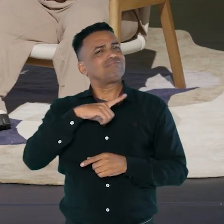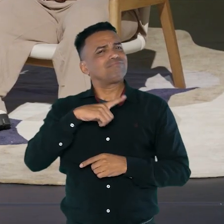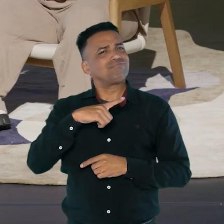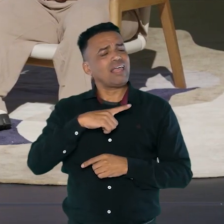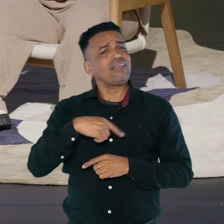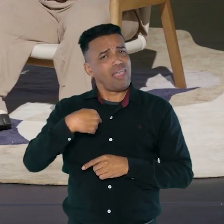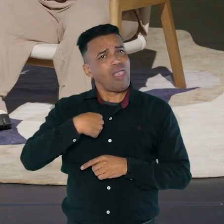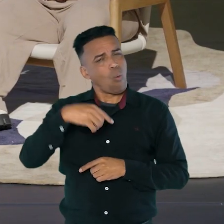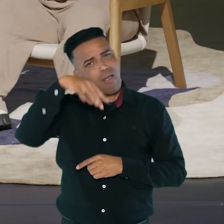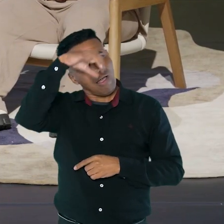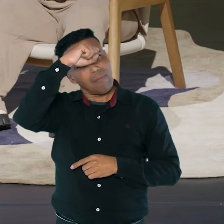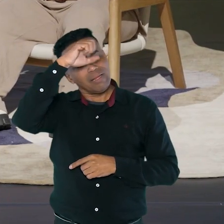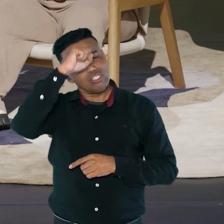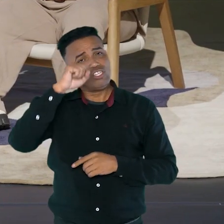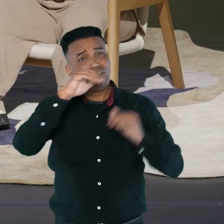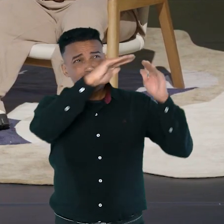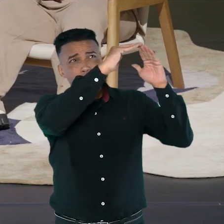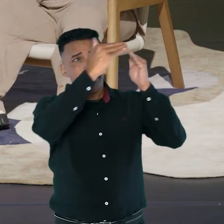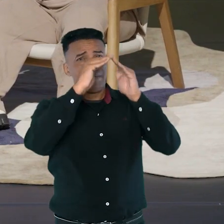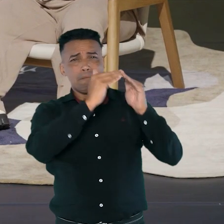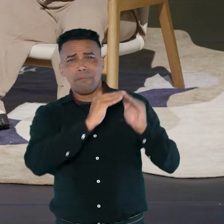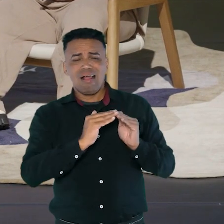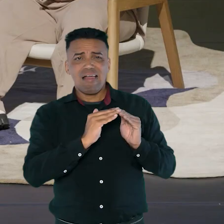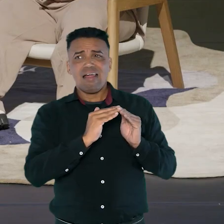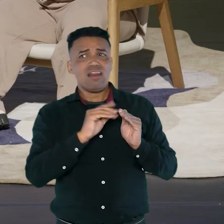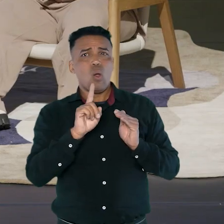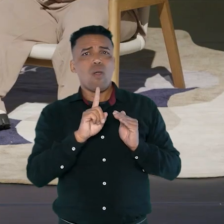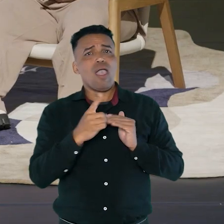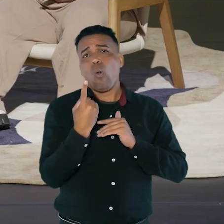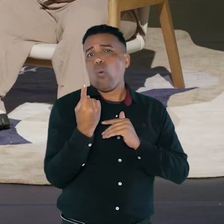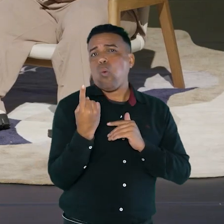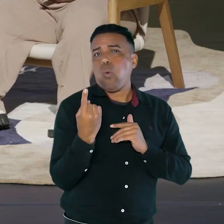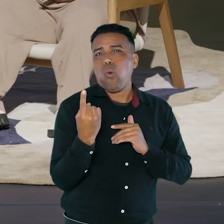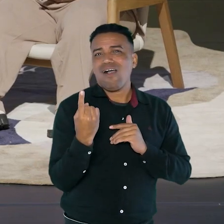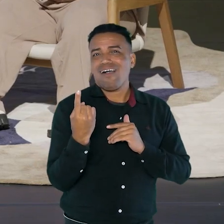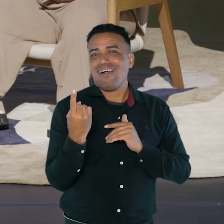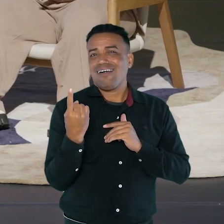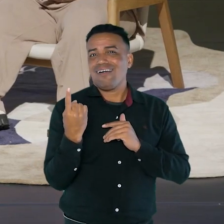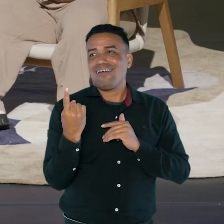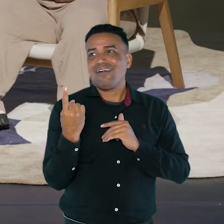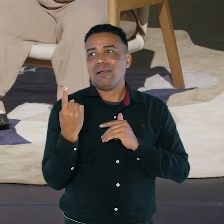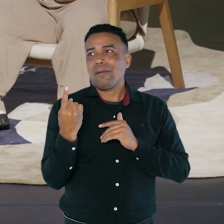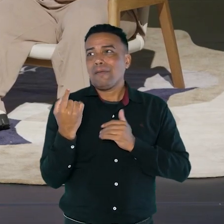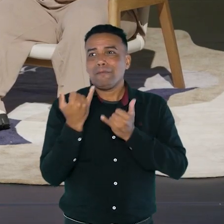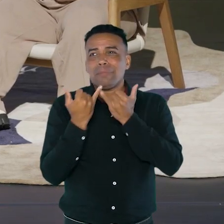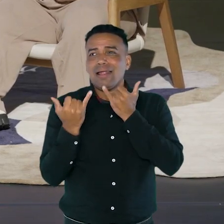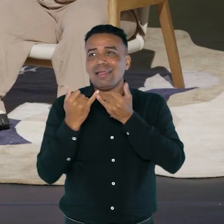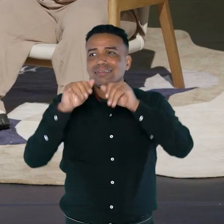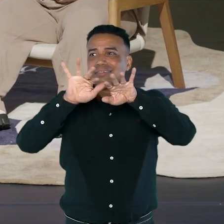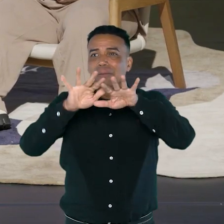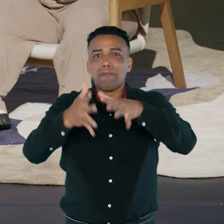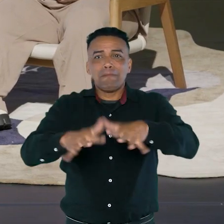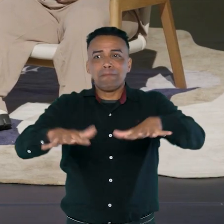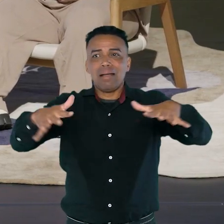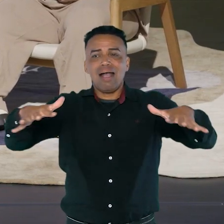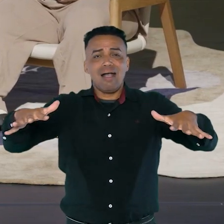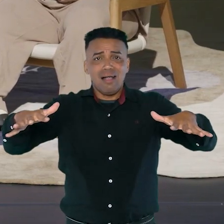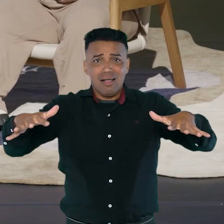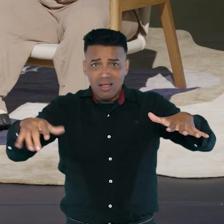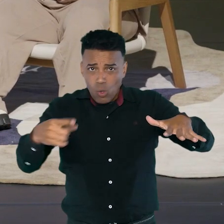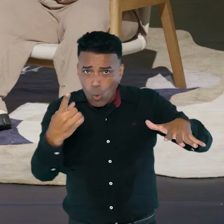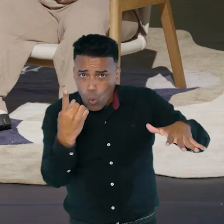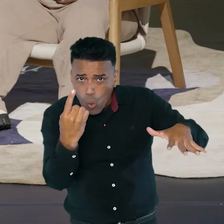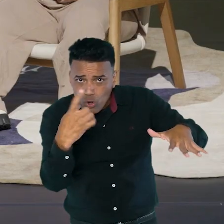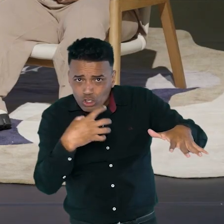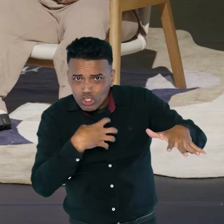coisa que eu aprendi, é que a periferia não é uniforme, né? Para mim é como se fosse o mar mesmo, né? Nunca está de um